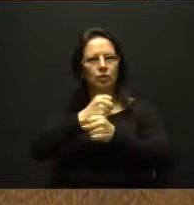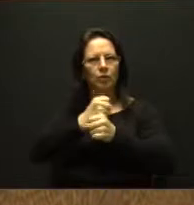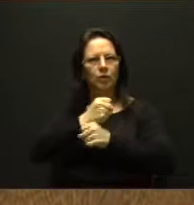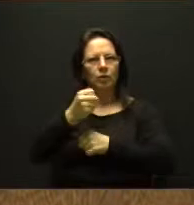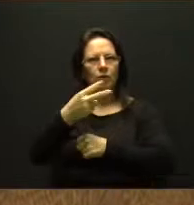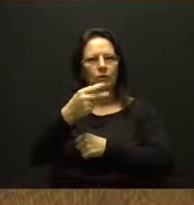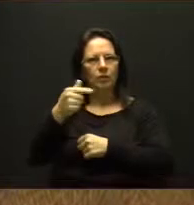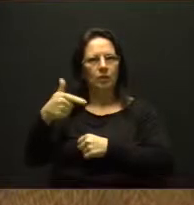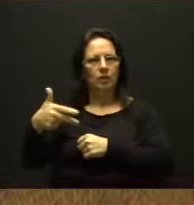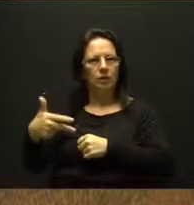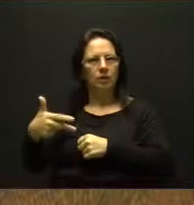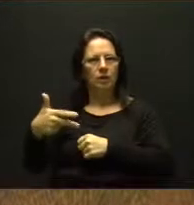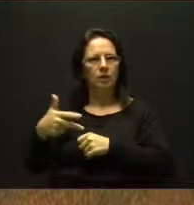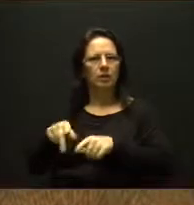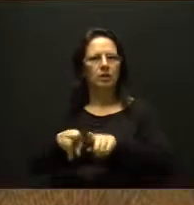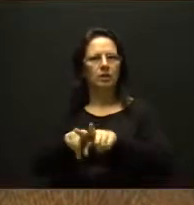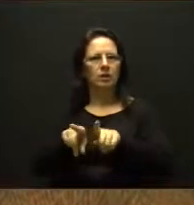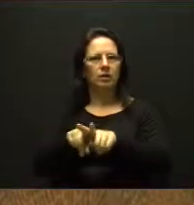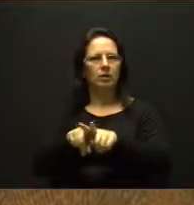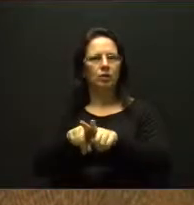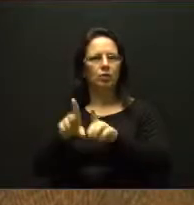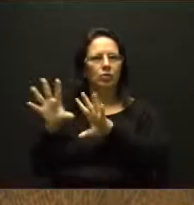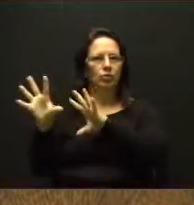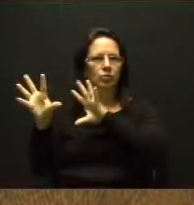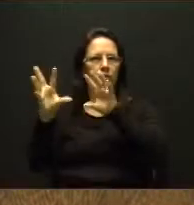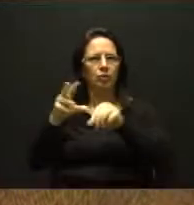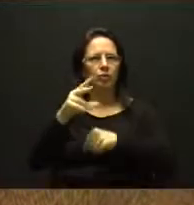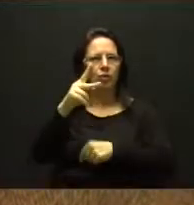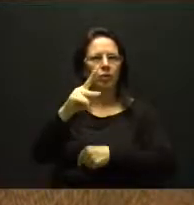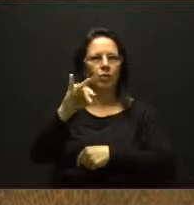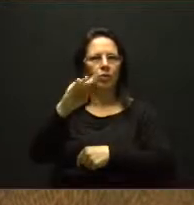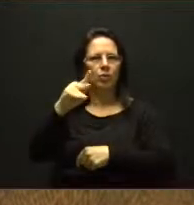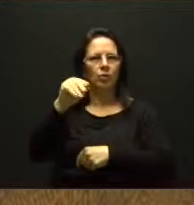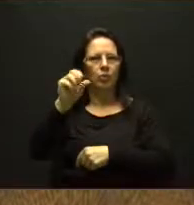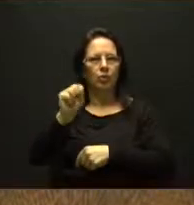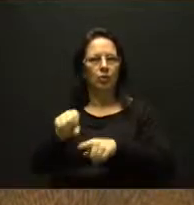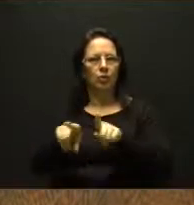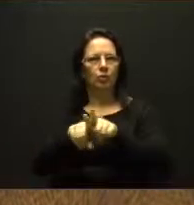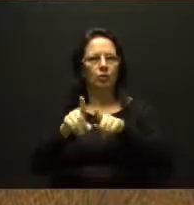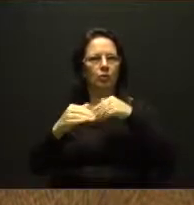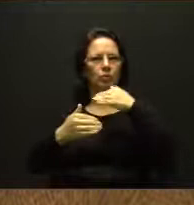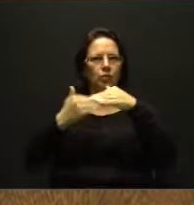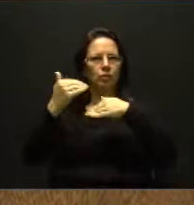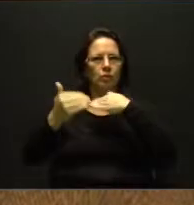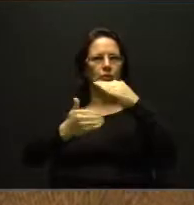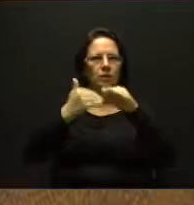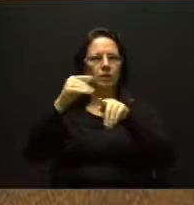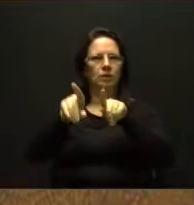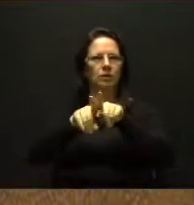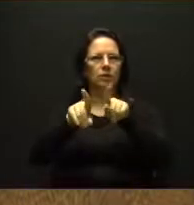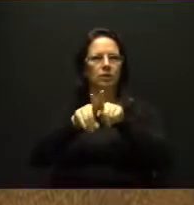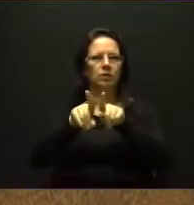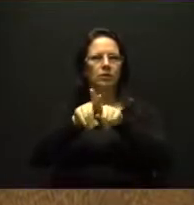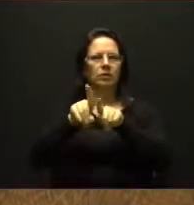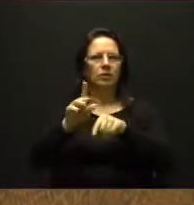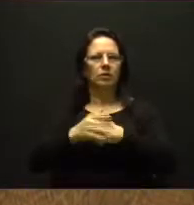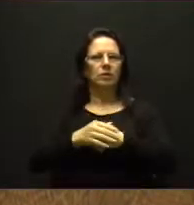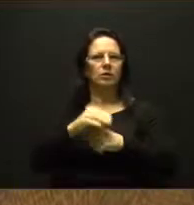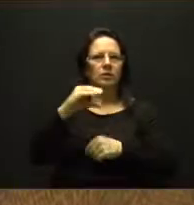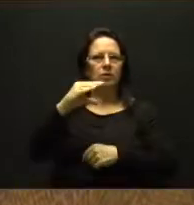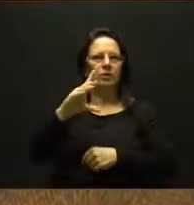que apesar da inversão do núcleo pilões no programa desenvolvimento sustentável do litoral paulista pela